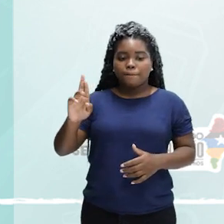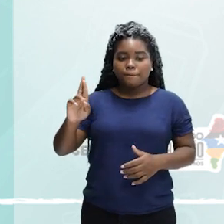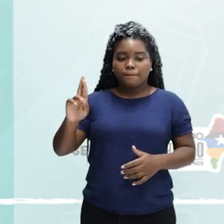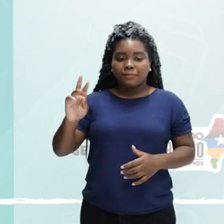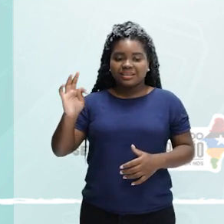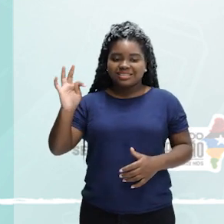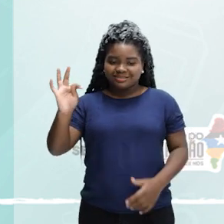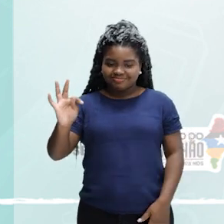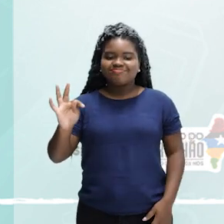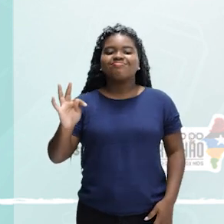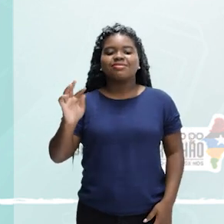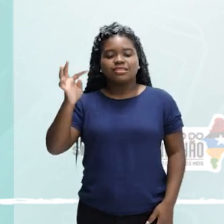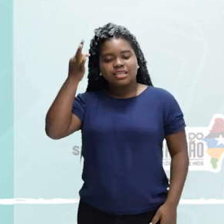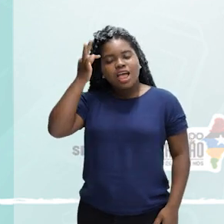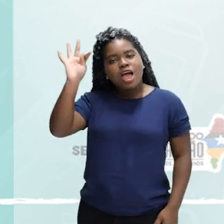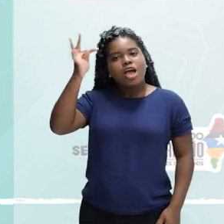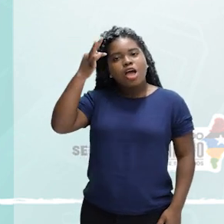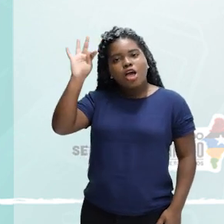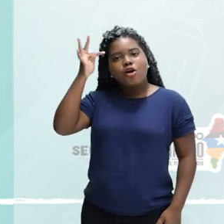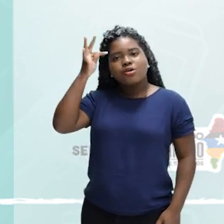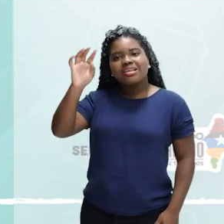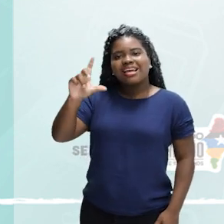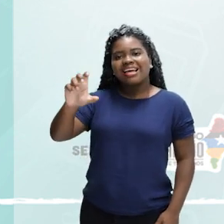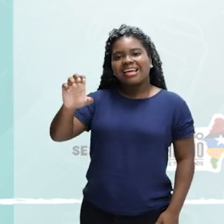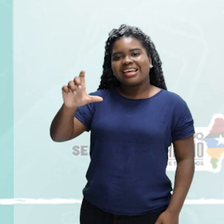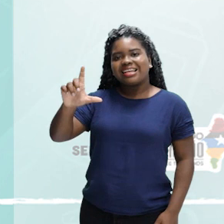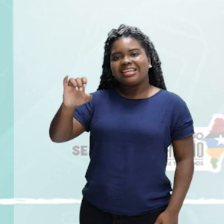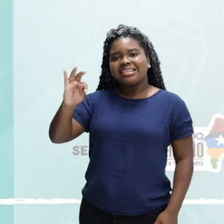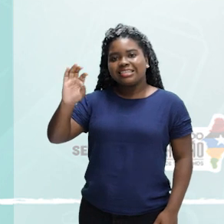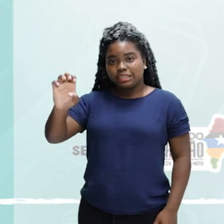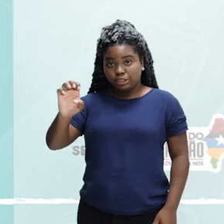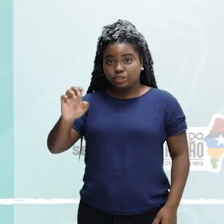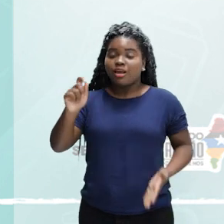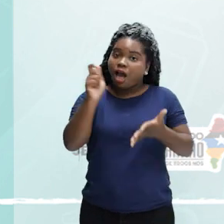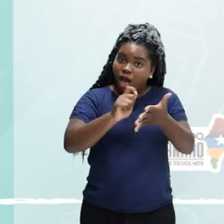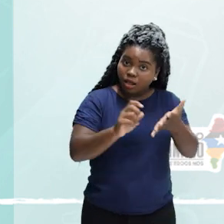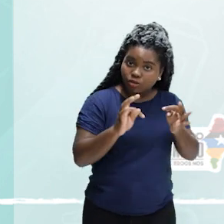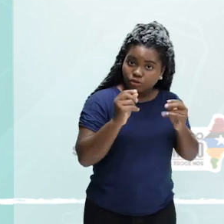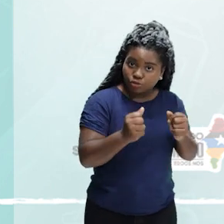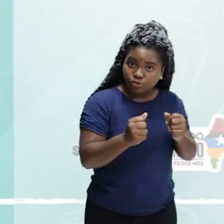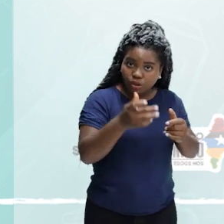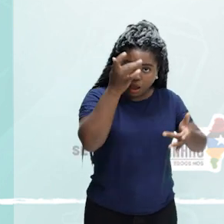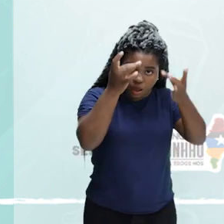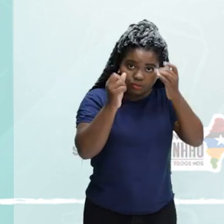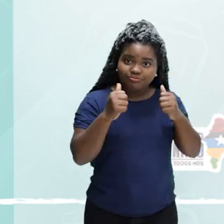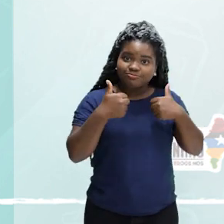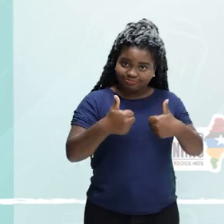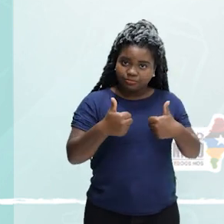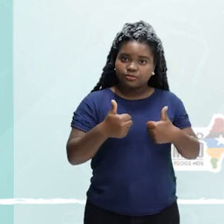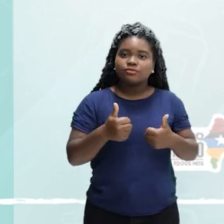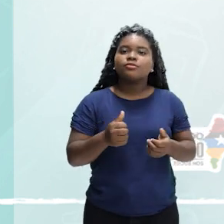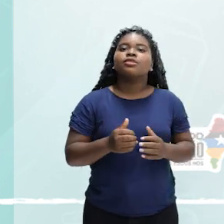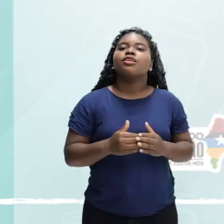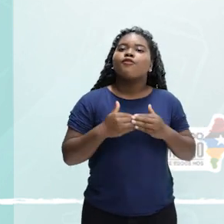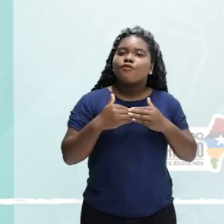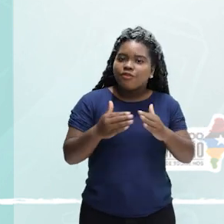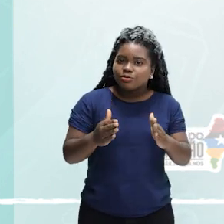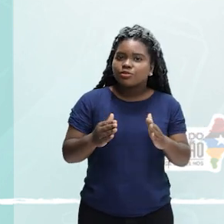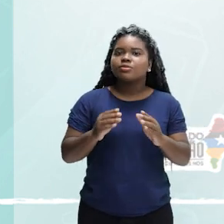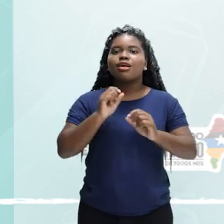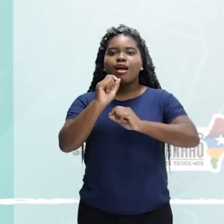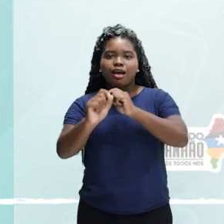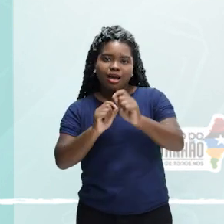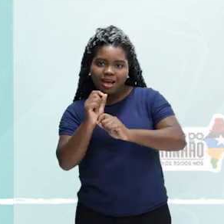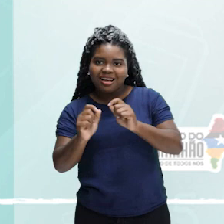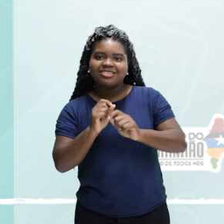teoria das elites em relação à democracia contemporânea. Anotou tudinho? Beleza? Vamos começar então com as